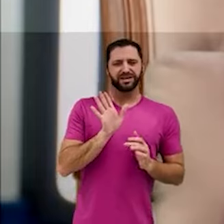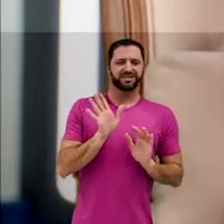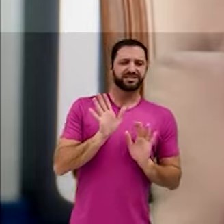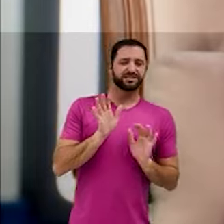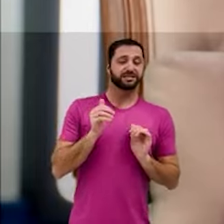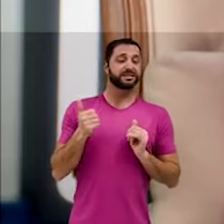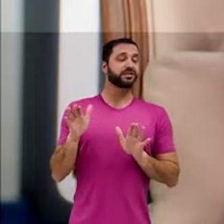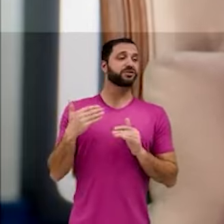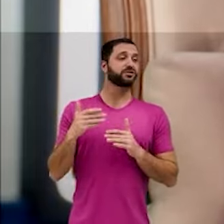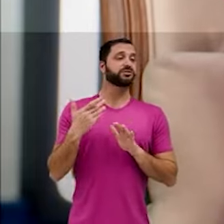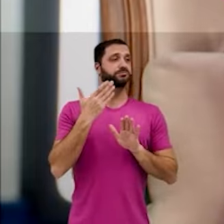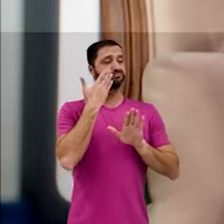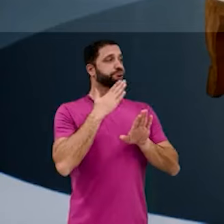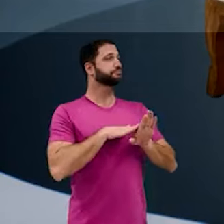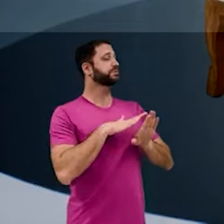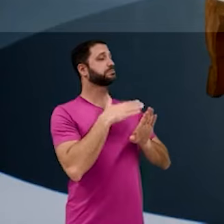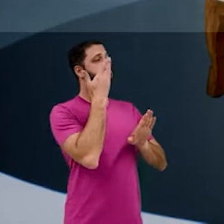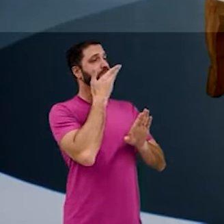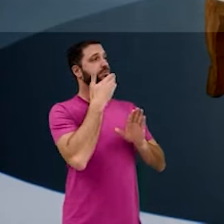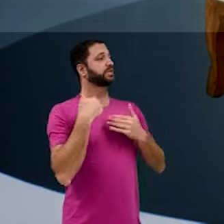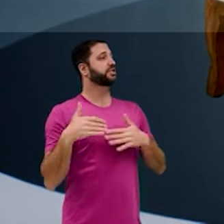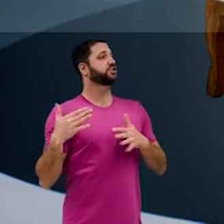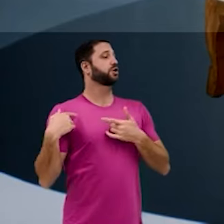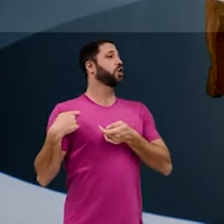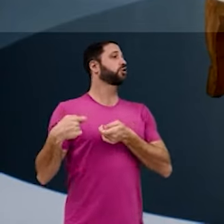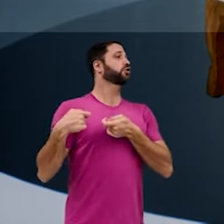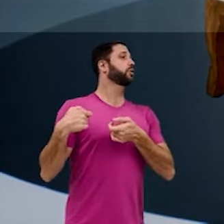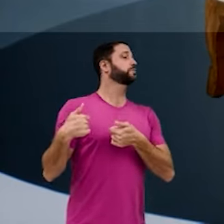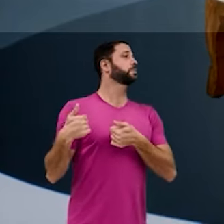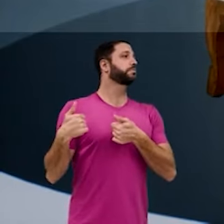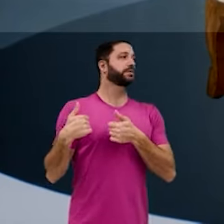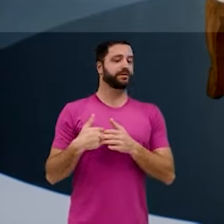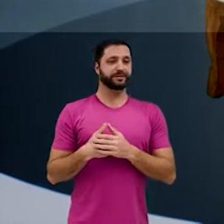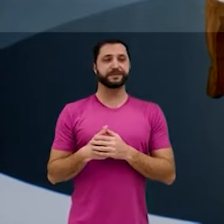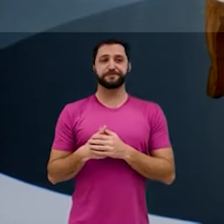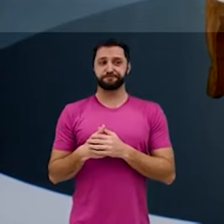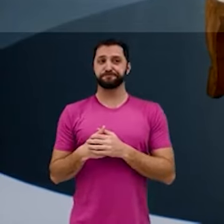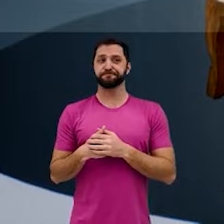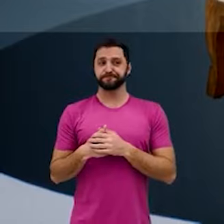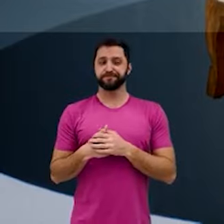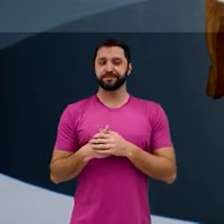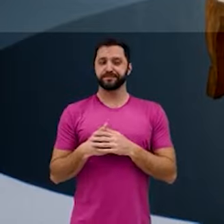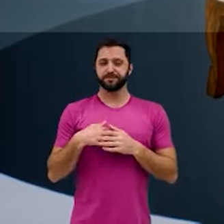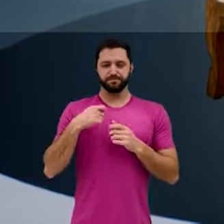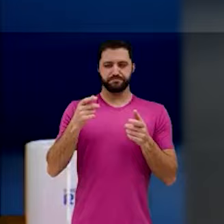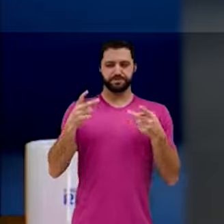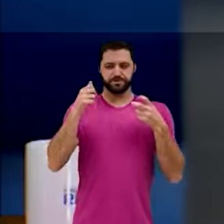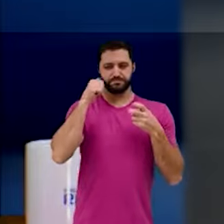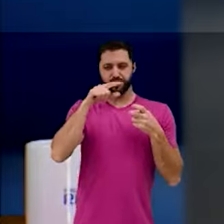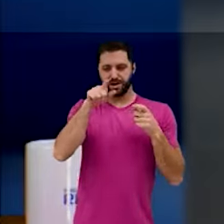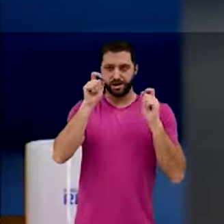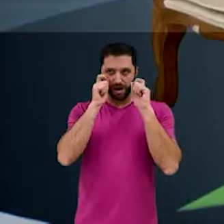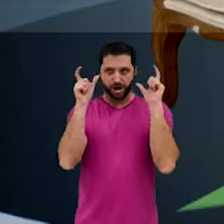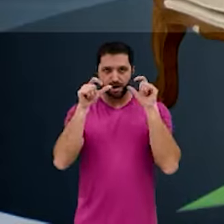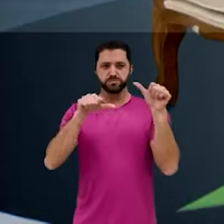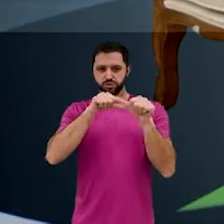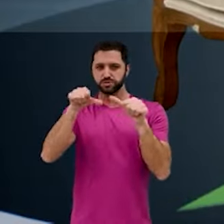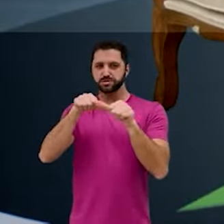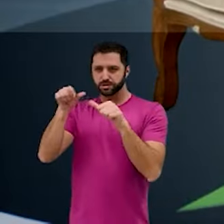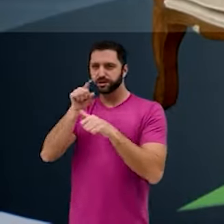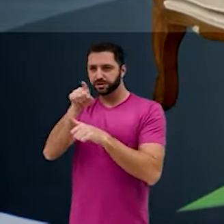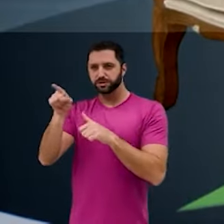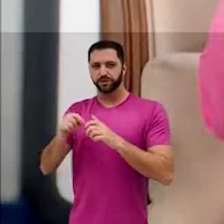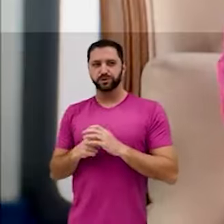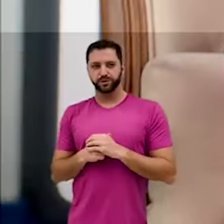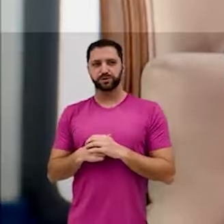ela prefere, às vezes, não ver. Entende? Então, as mulheres estão acordando, eu sinto bastante para isso. E eu fui fazendo assim,